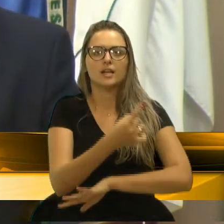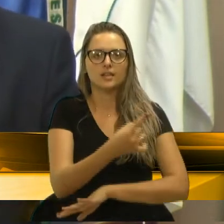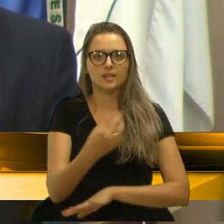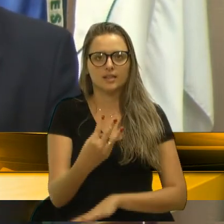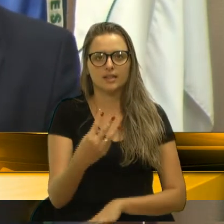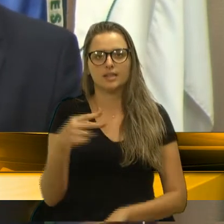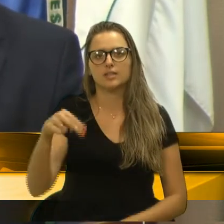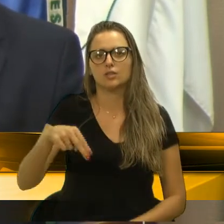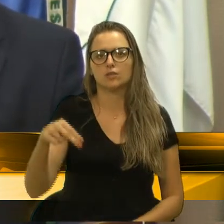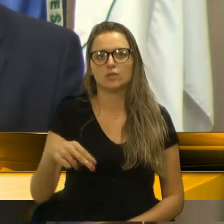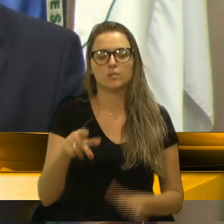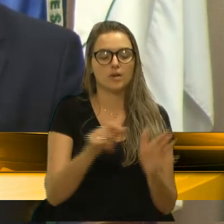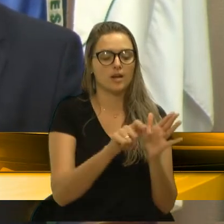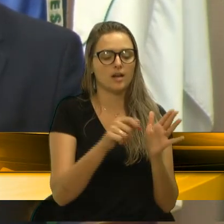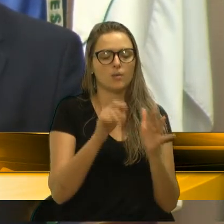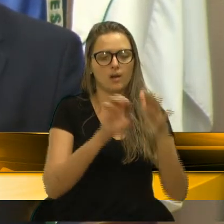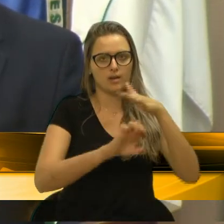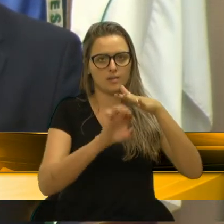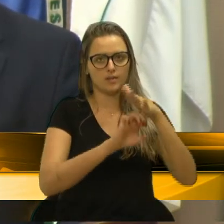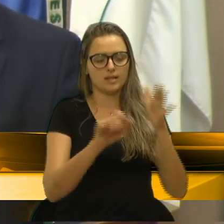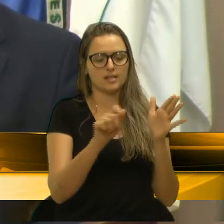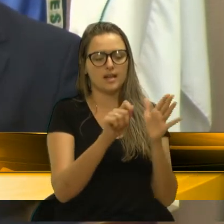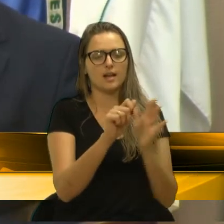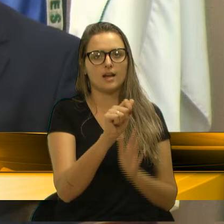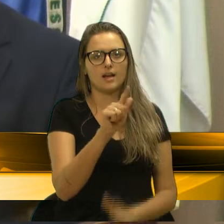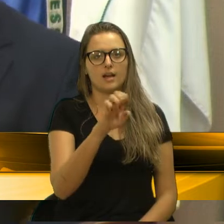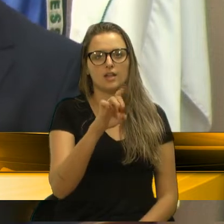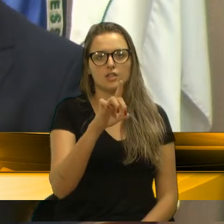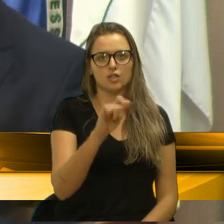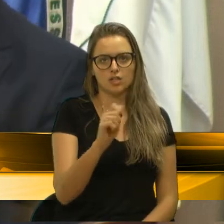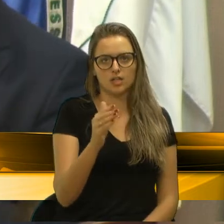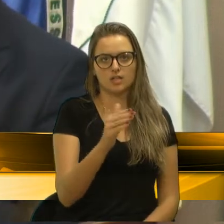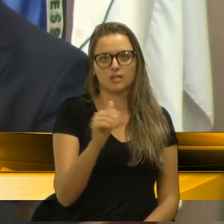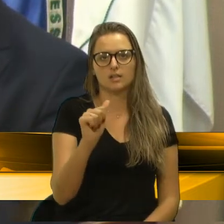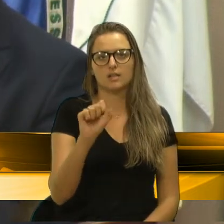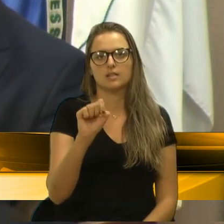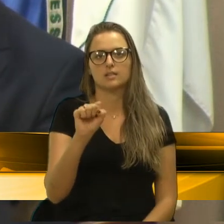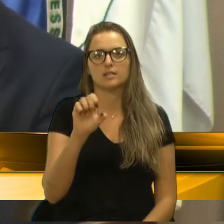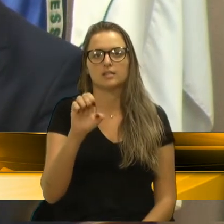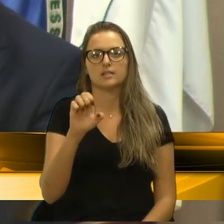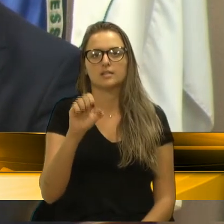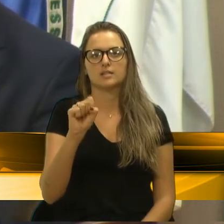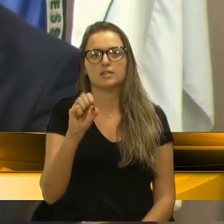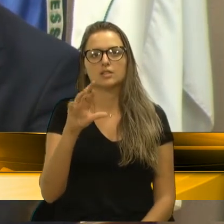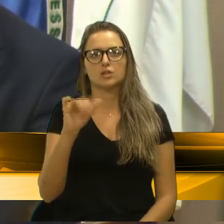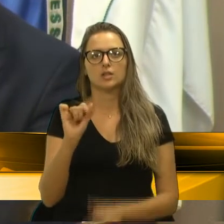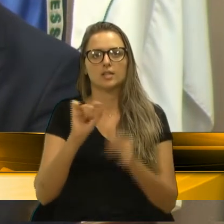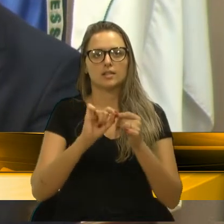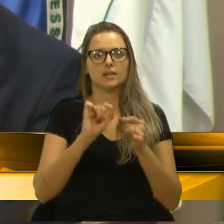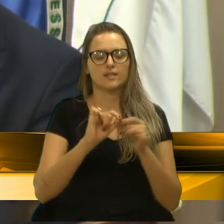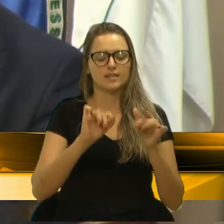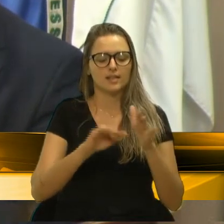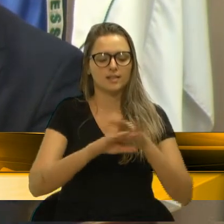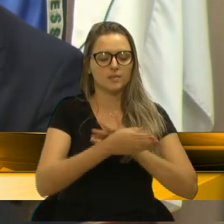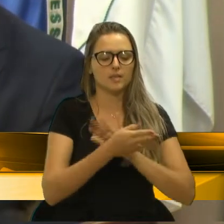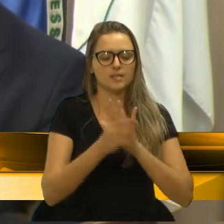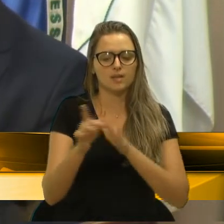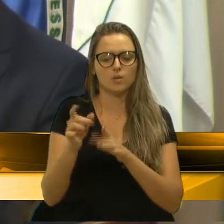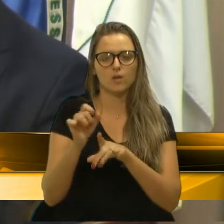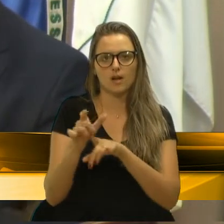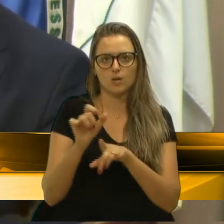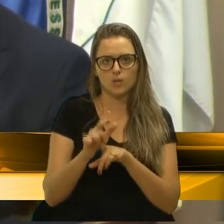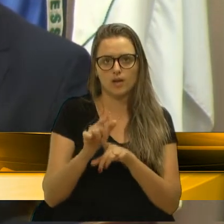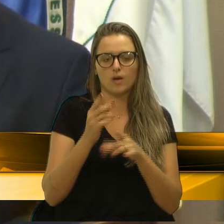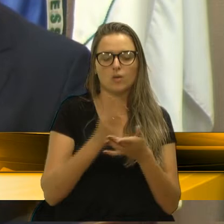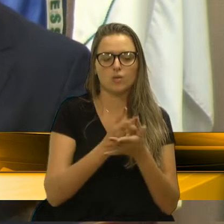empresa chamada Agenda Assessoria e Planejamento de Informática, que faria a questão do software, licença, implantação, locação,